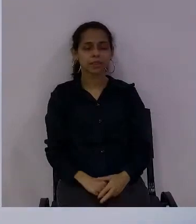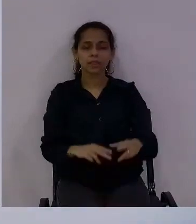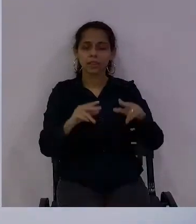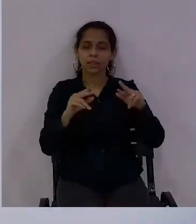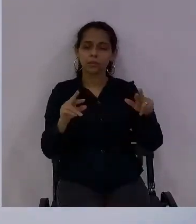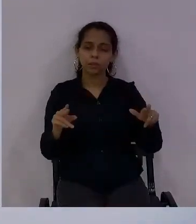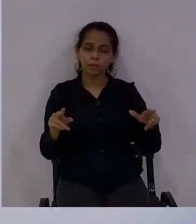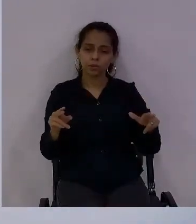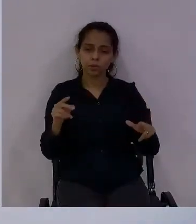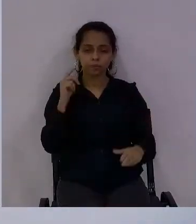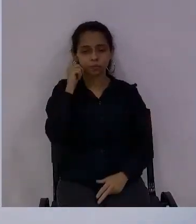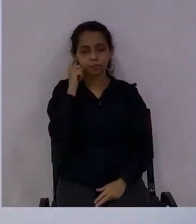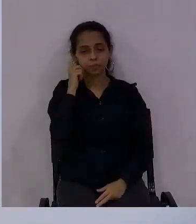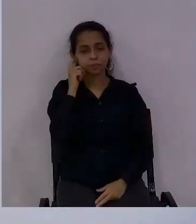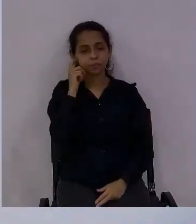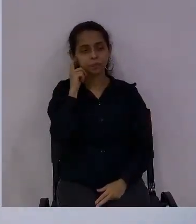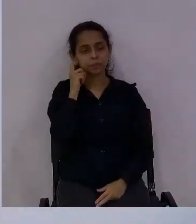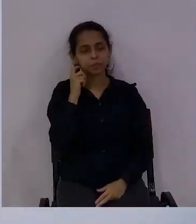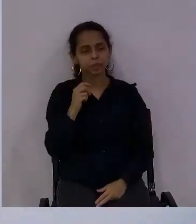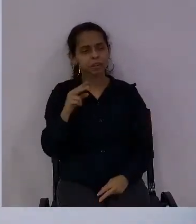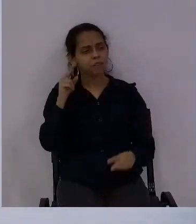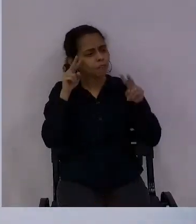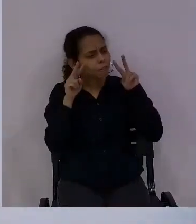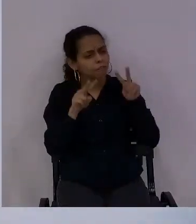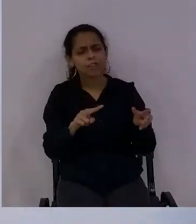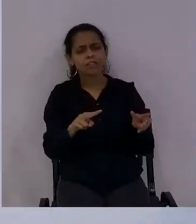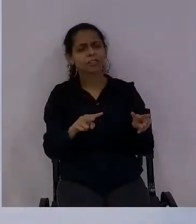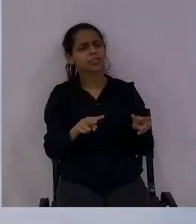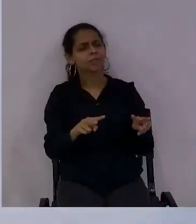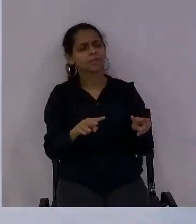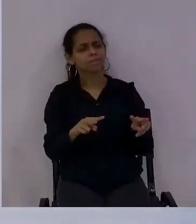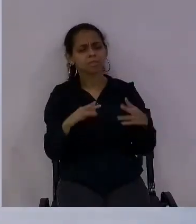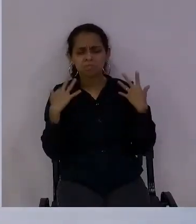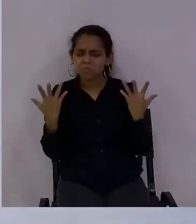Irmãos, veja que gloriosa